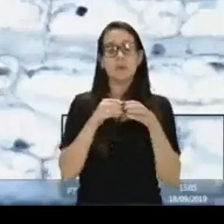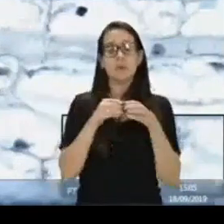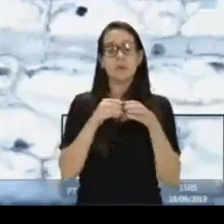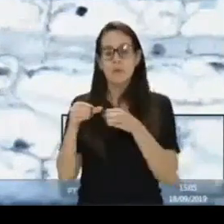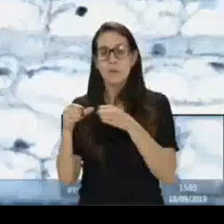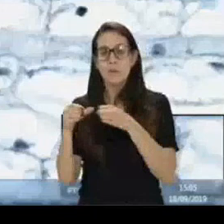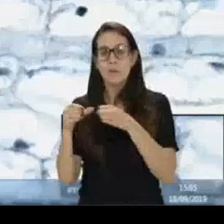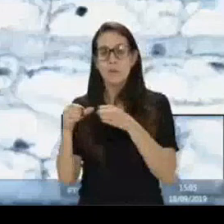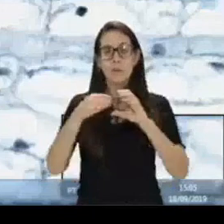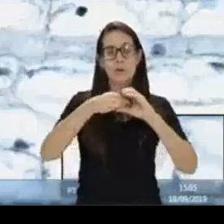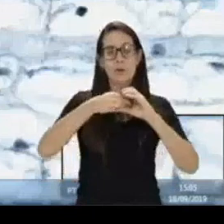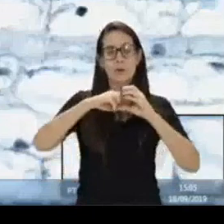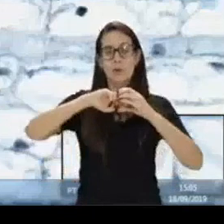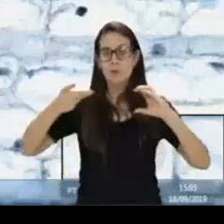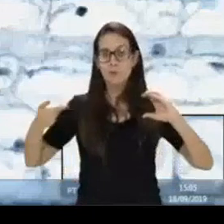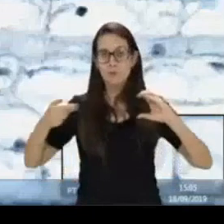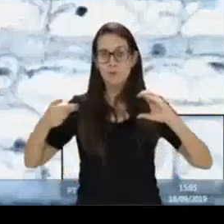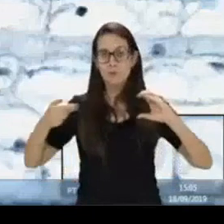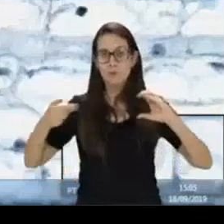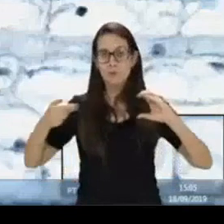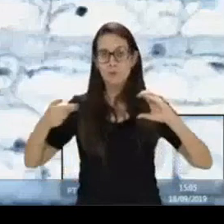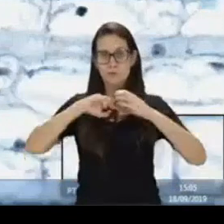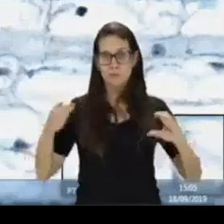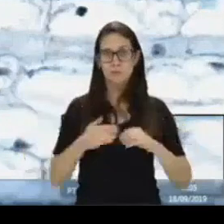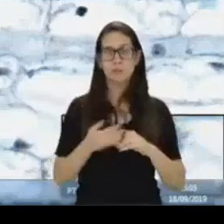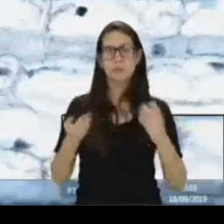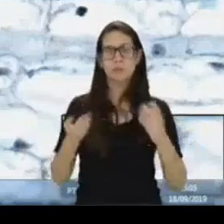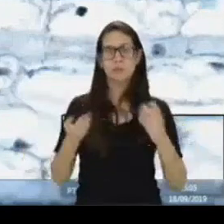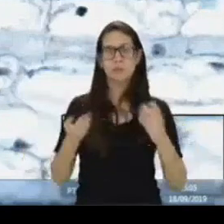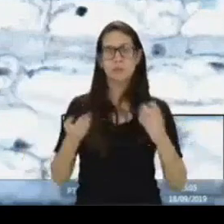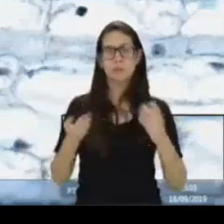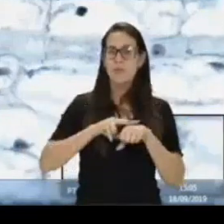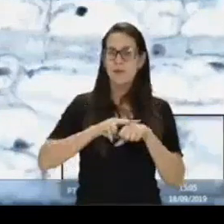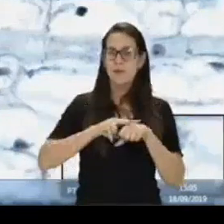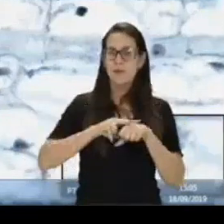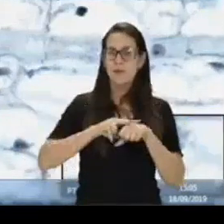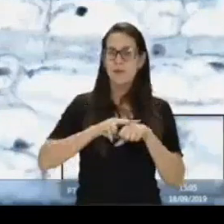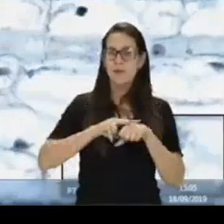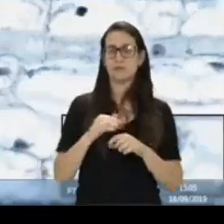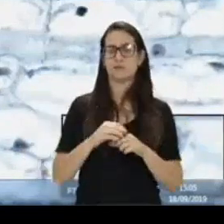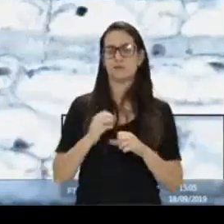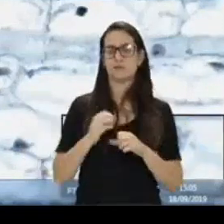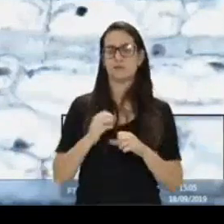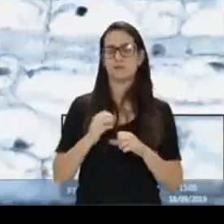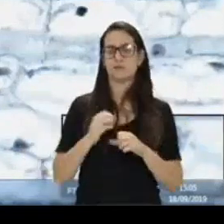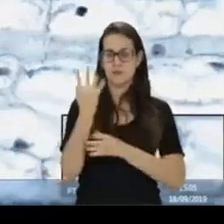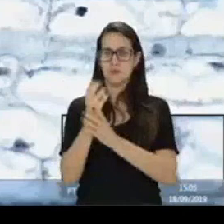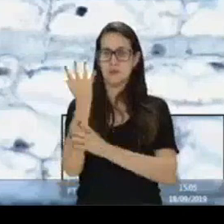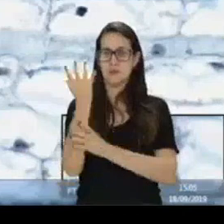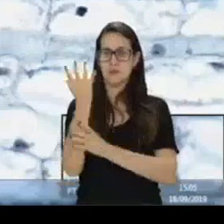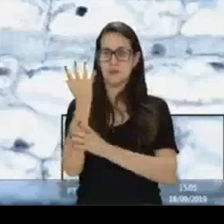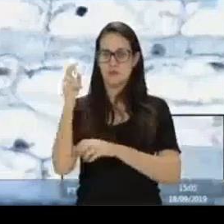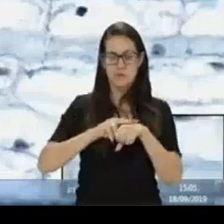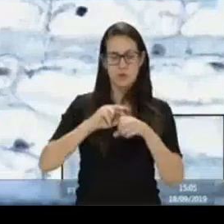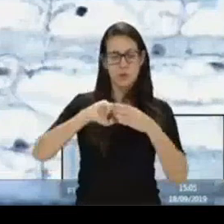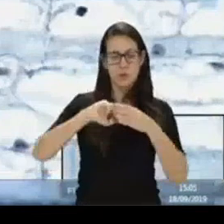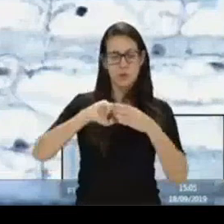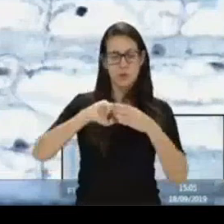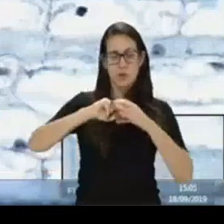cromossômicos. Então, de maneira geral, os vegetais, eles possuem conjuntos cromossômicos que são